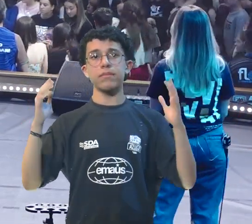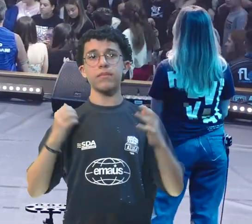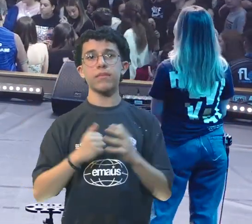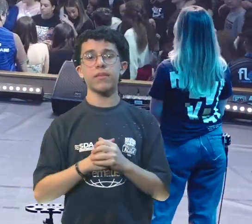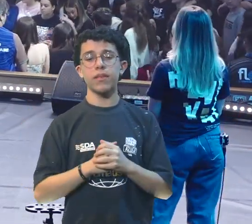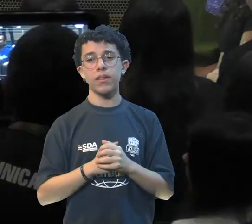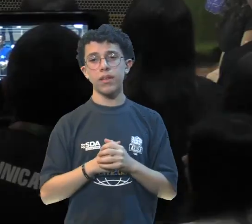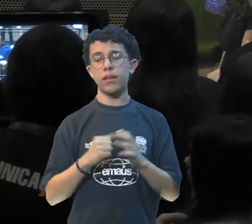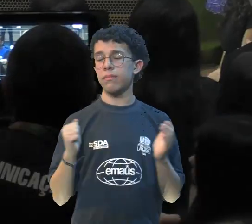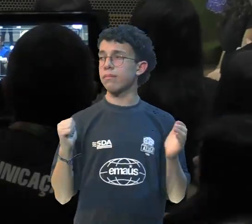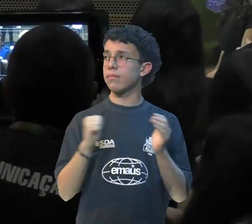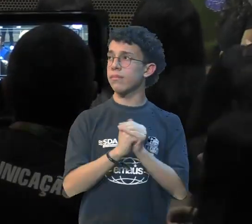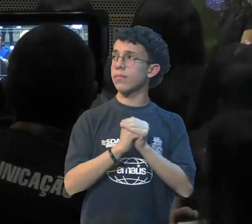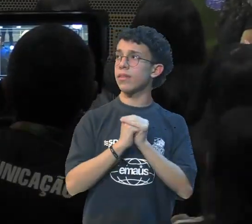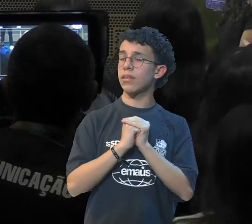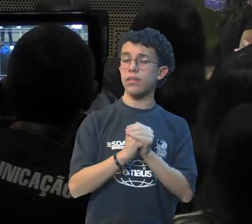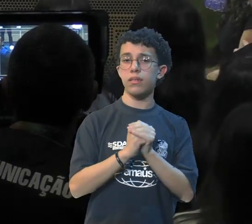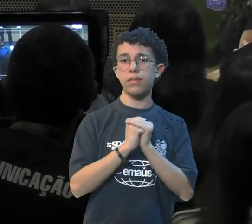Amém.